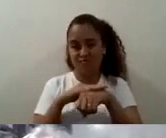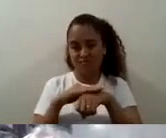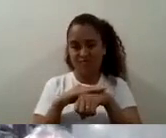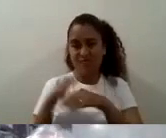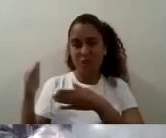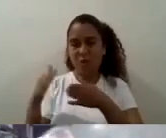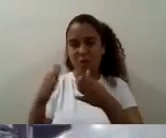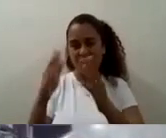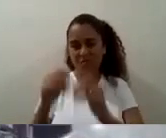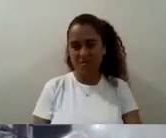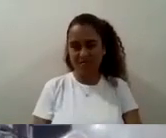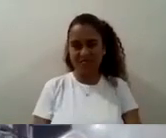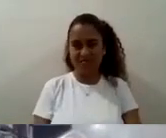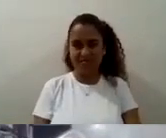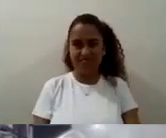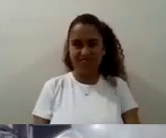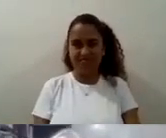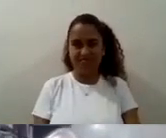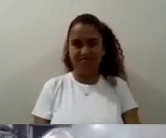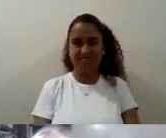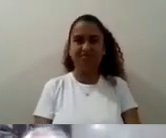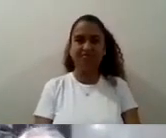Pode seguir?